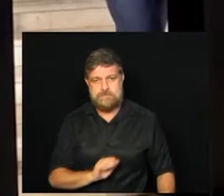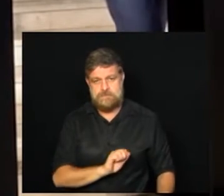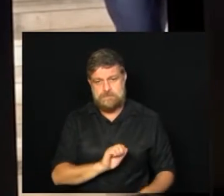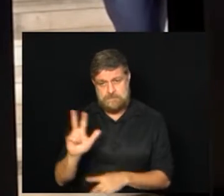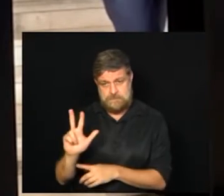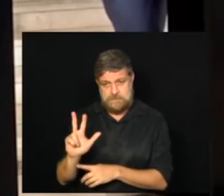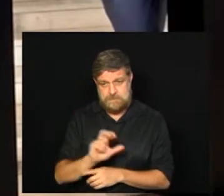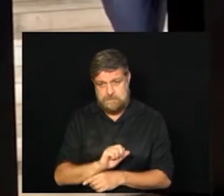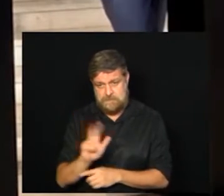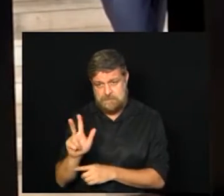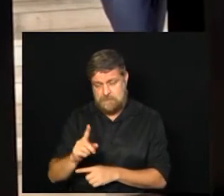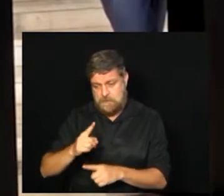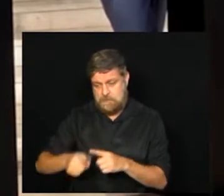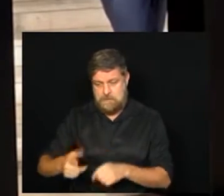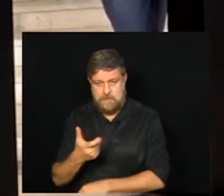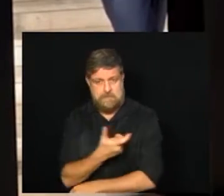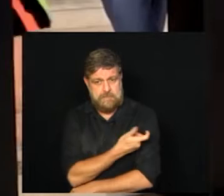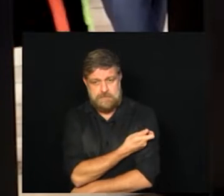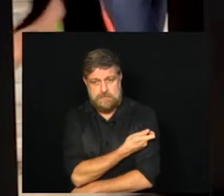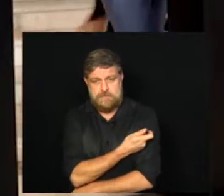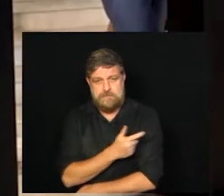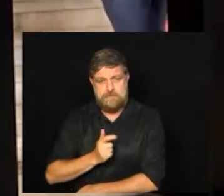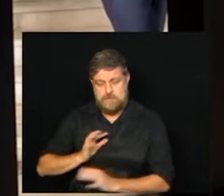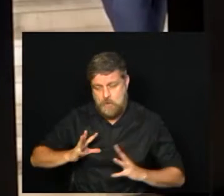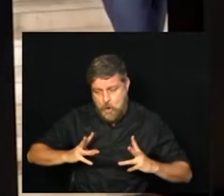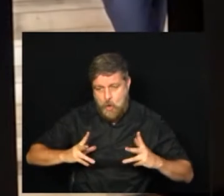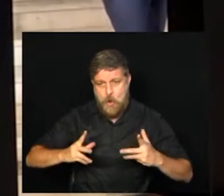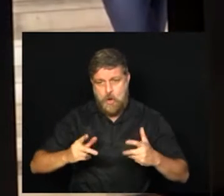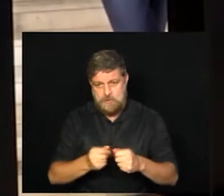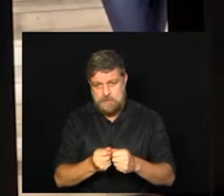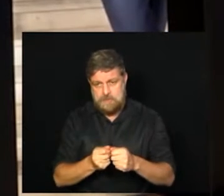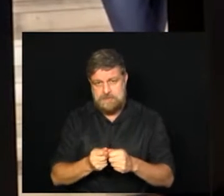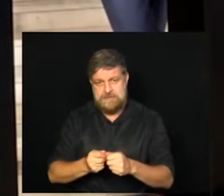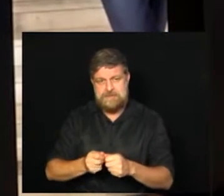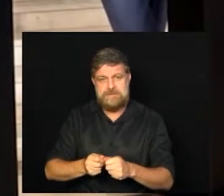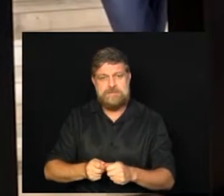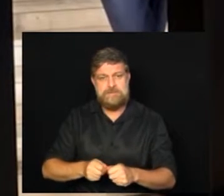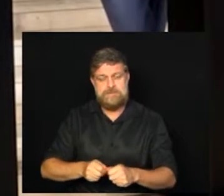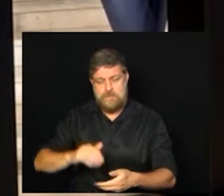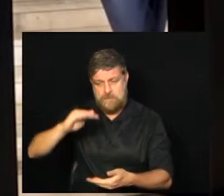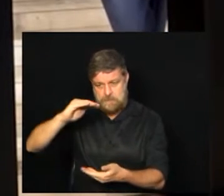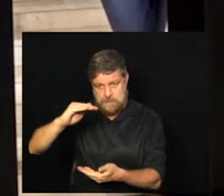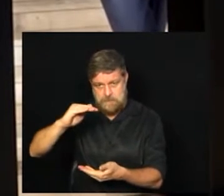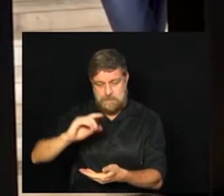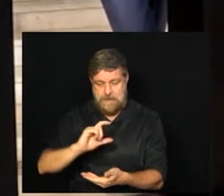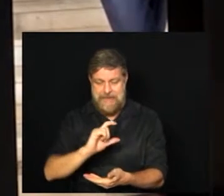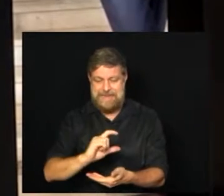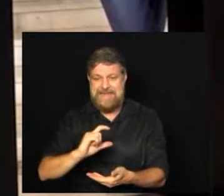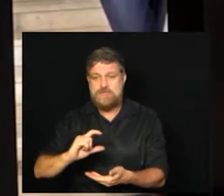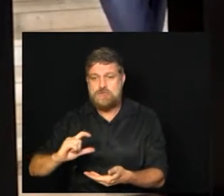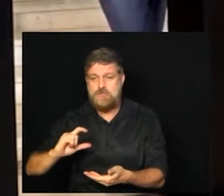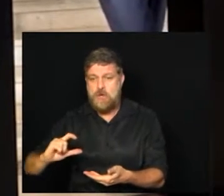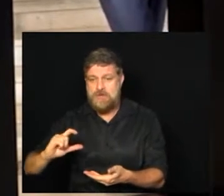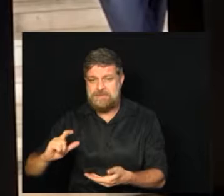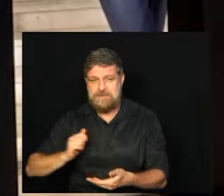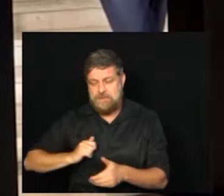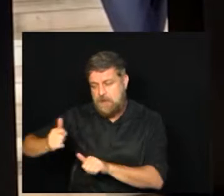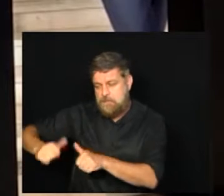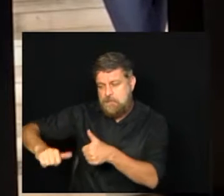de Vigilância, a Anvisa. Todos os lotes, todas as doses passaram por